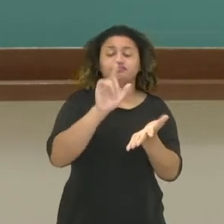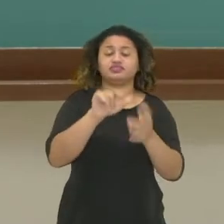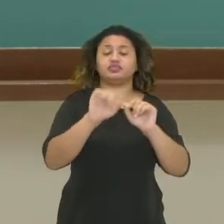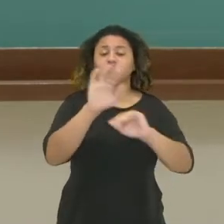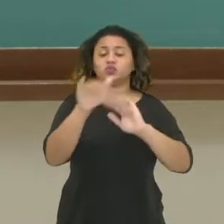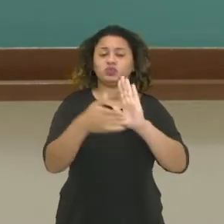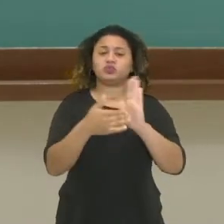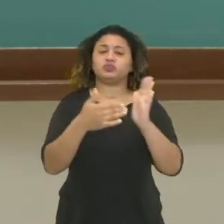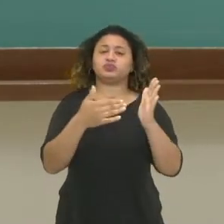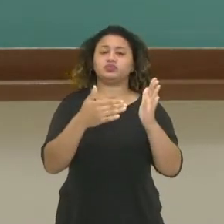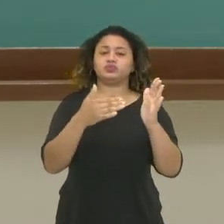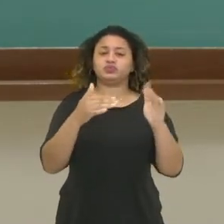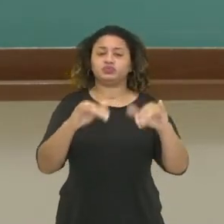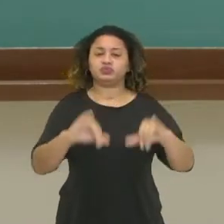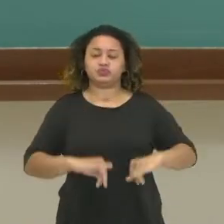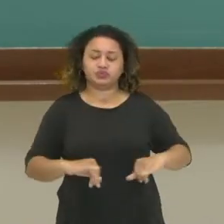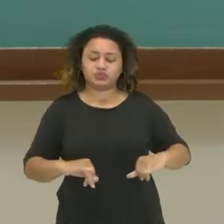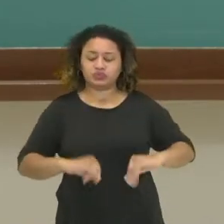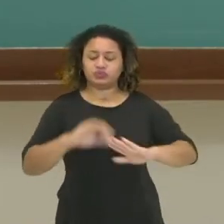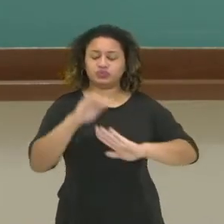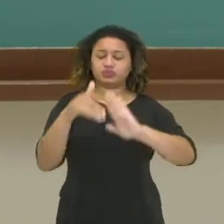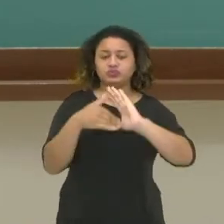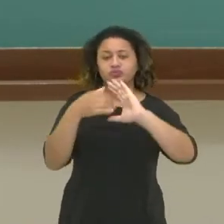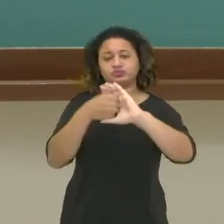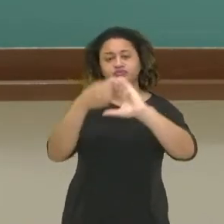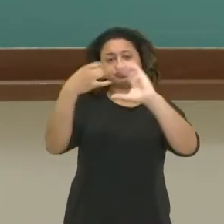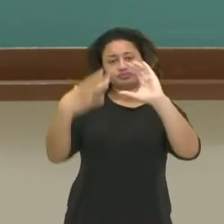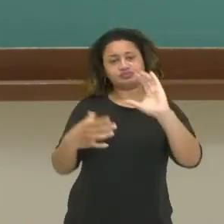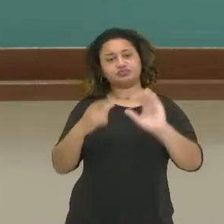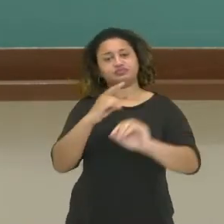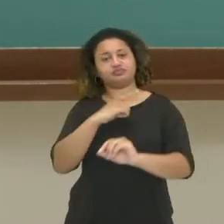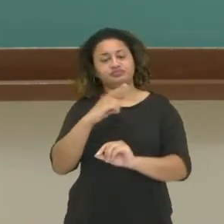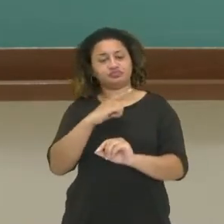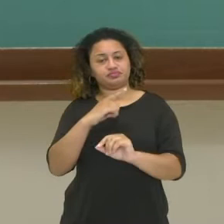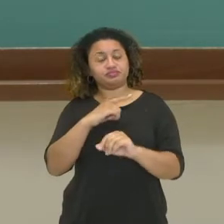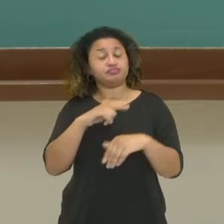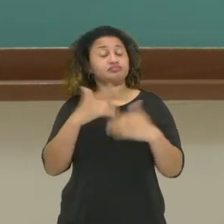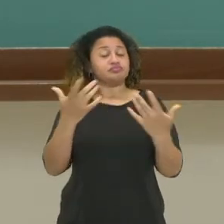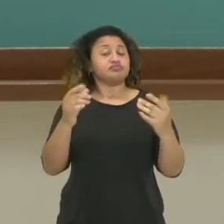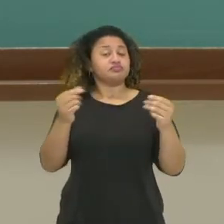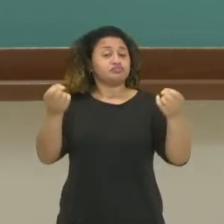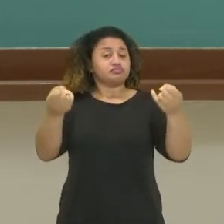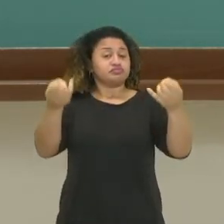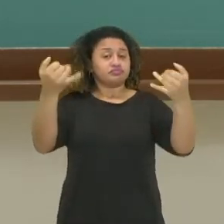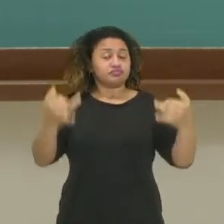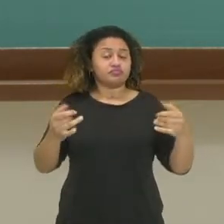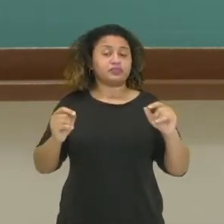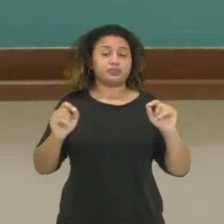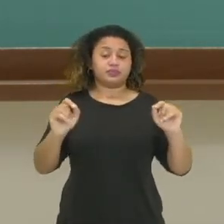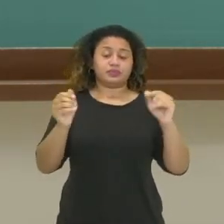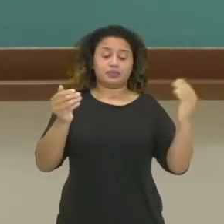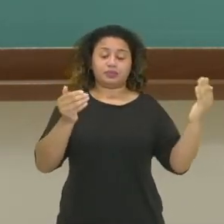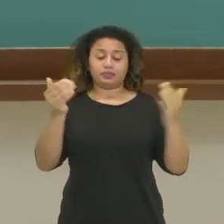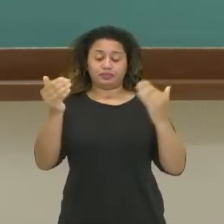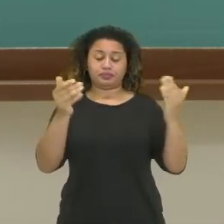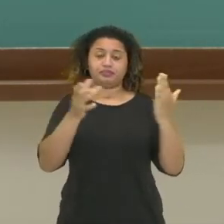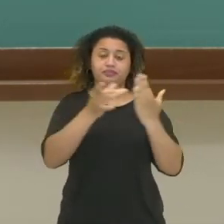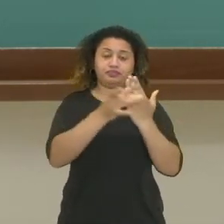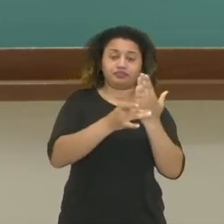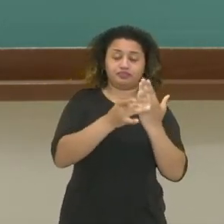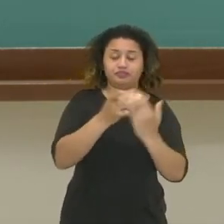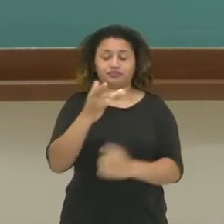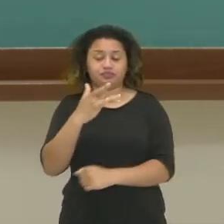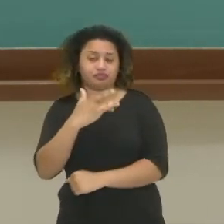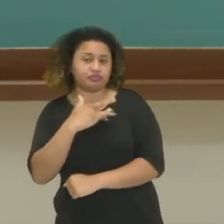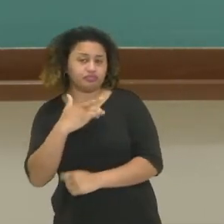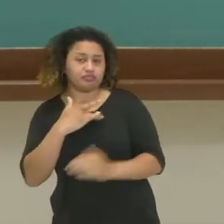suas mazelas, com todas as suas características, né? Eu costumo dizer que comparar o realismo ao